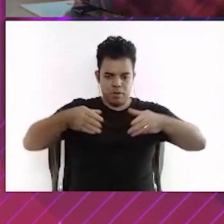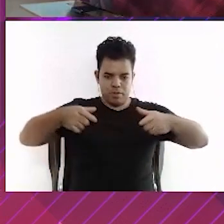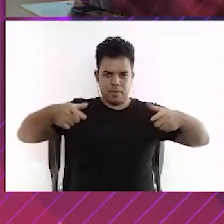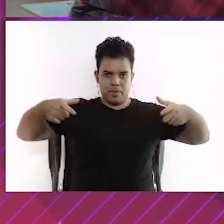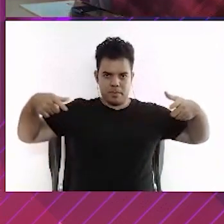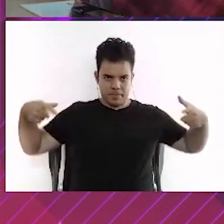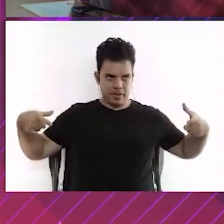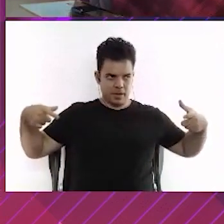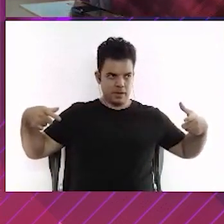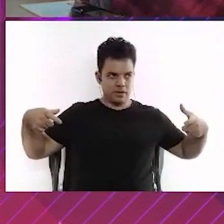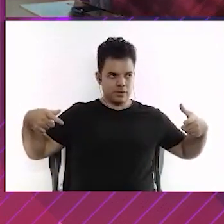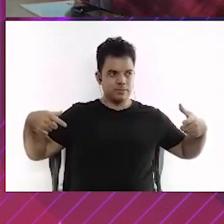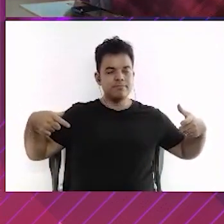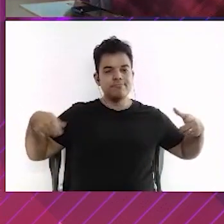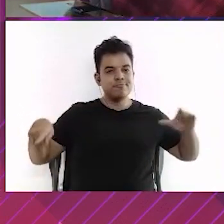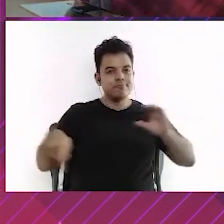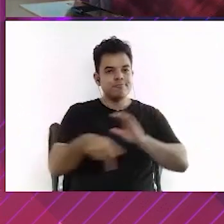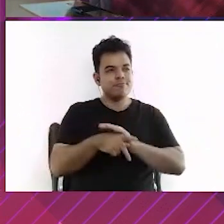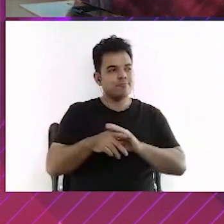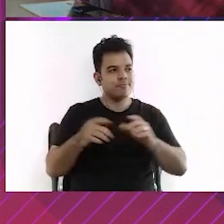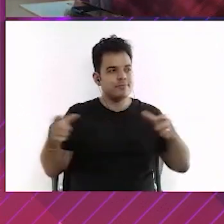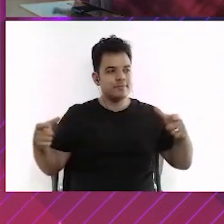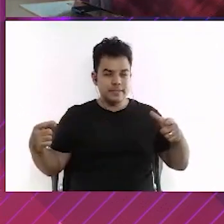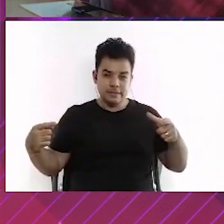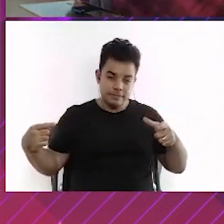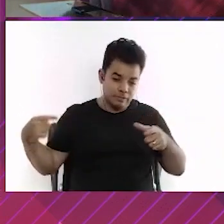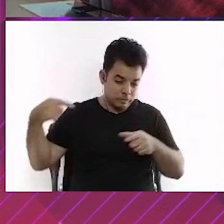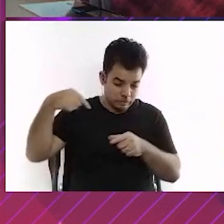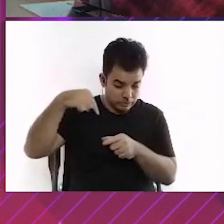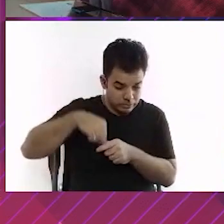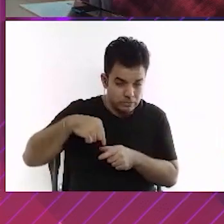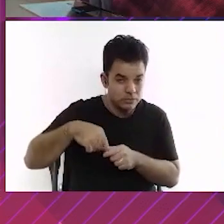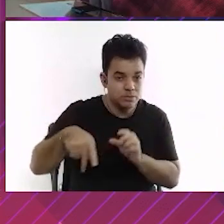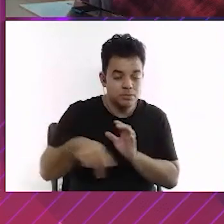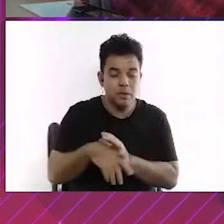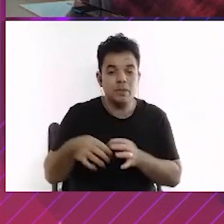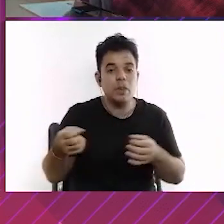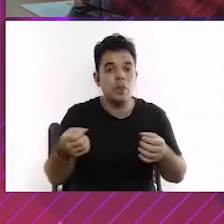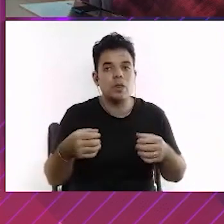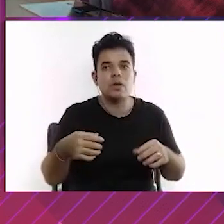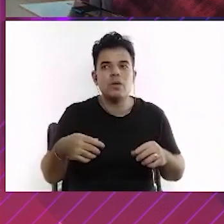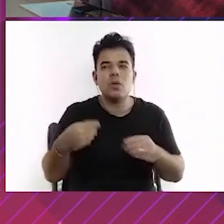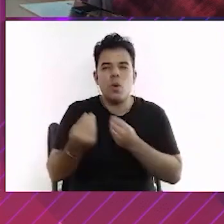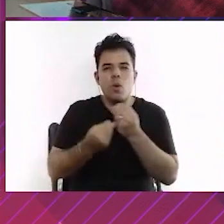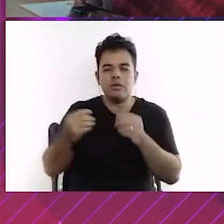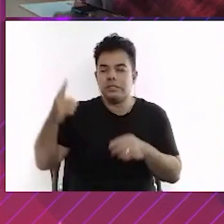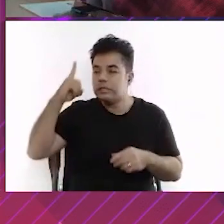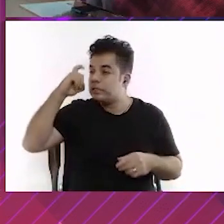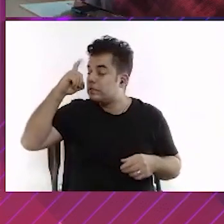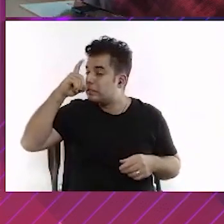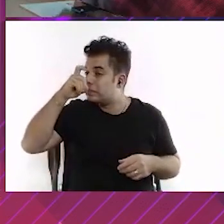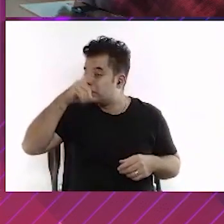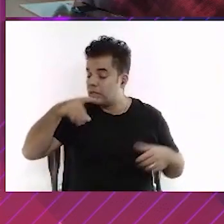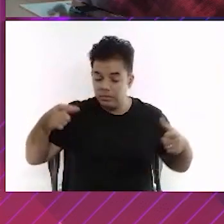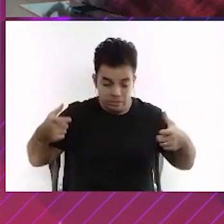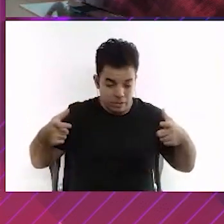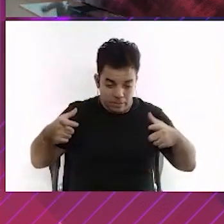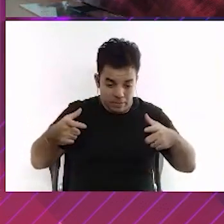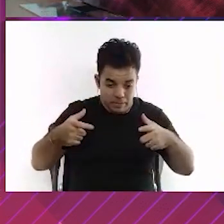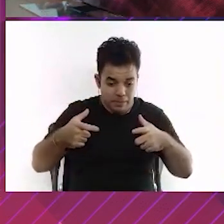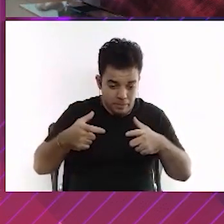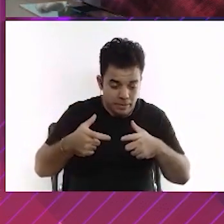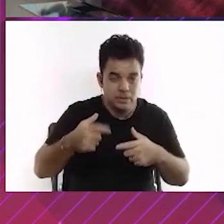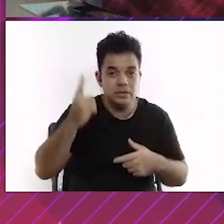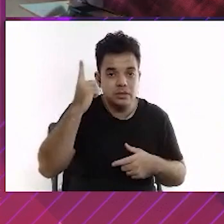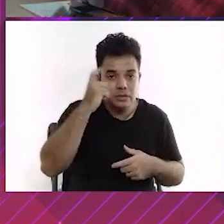tendo dificuldade de gerar oportunidades de inovação, de gerar mudanças dentro de um processo. E sentimos isso